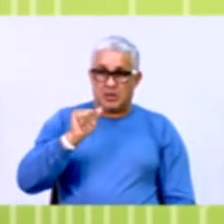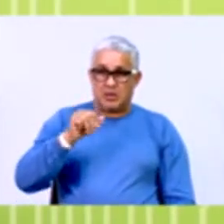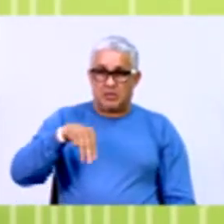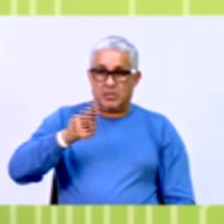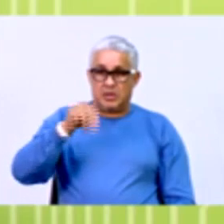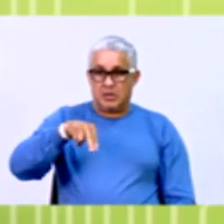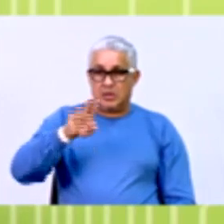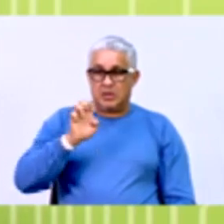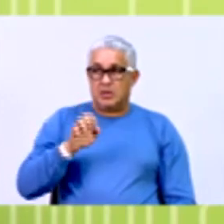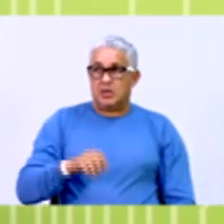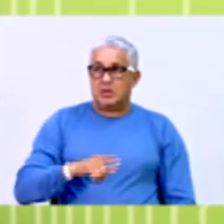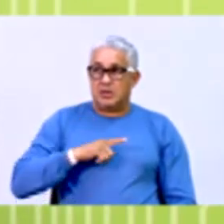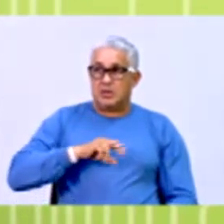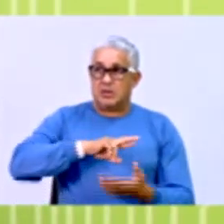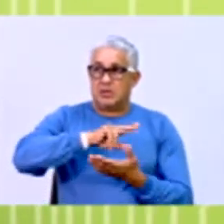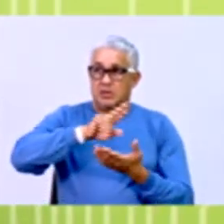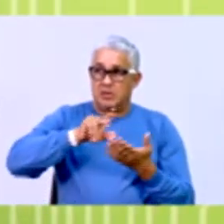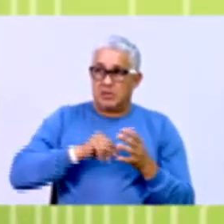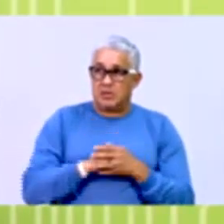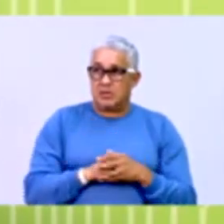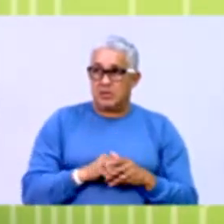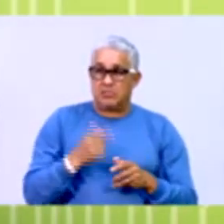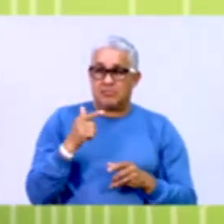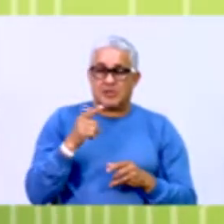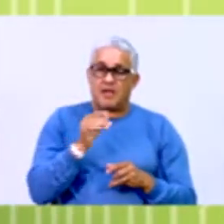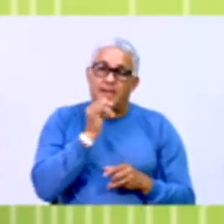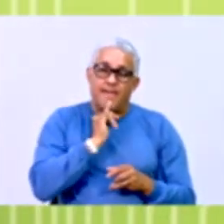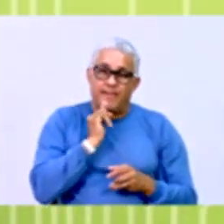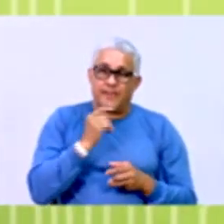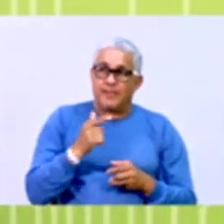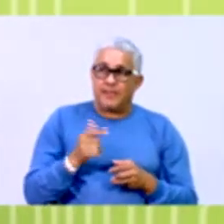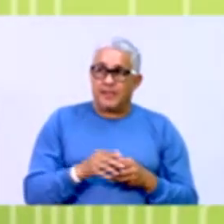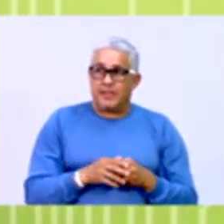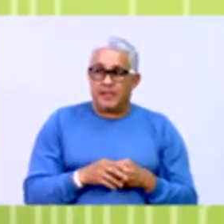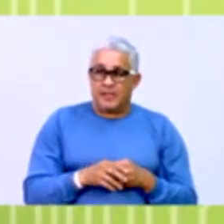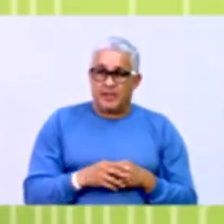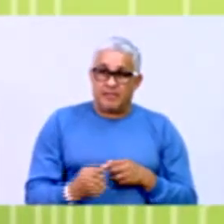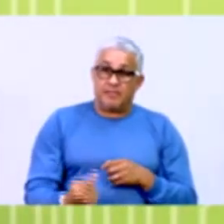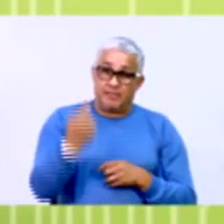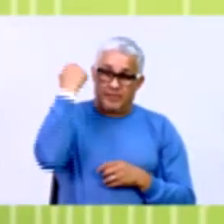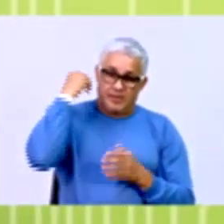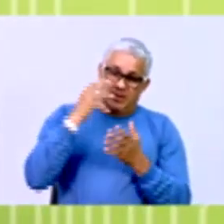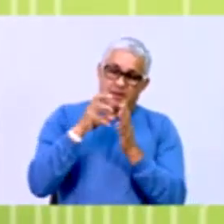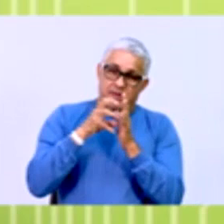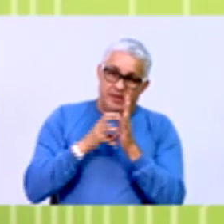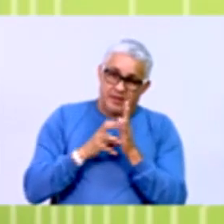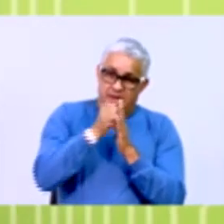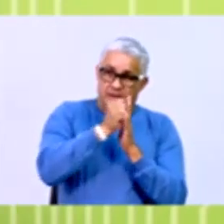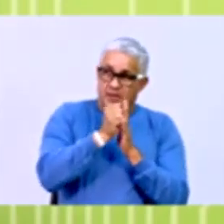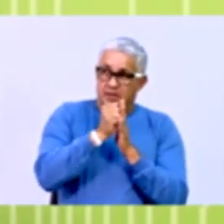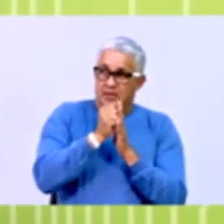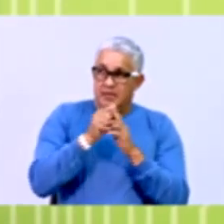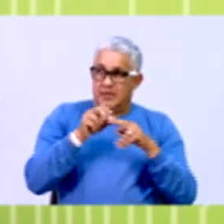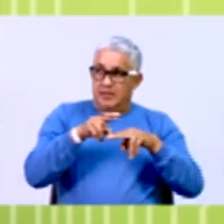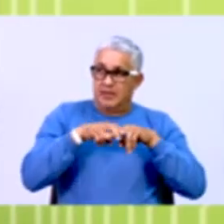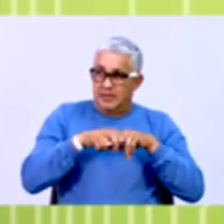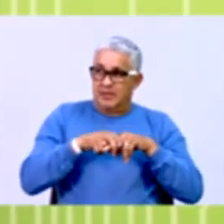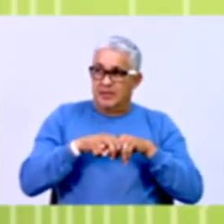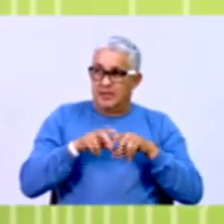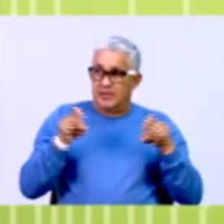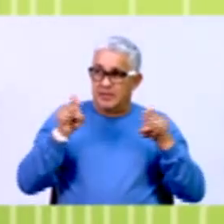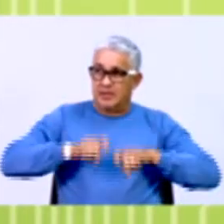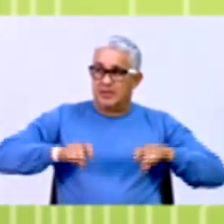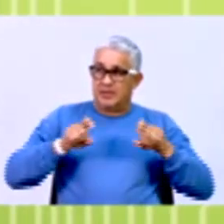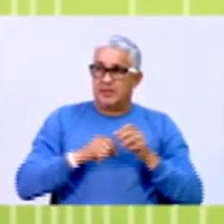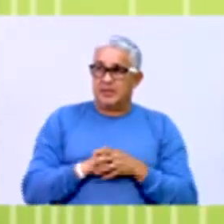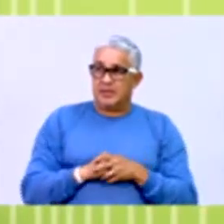Warehouse. Então, não há, por exemplo, na abordagem passada, que é através do computador, de repente o auditor